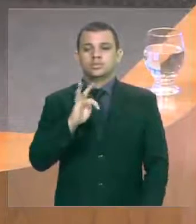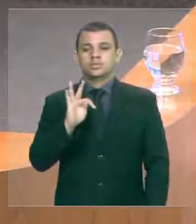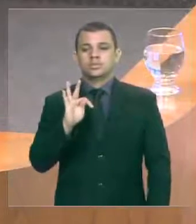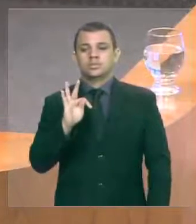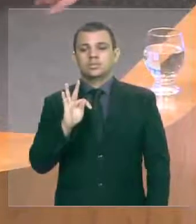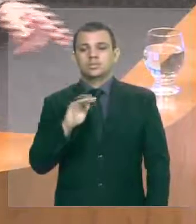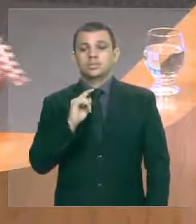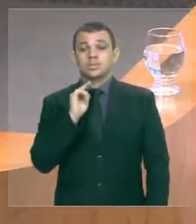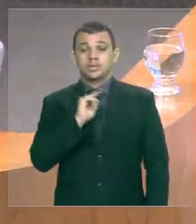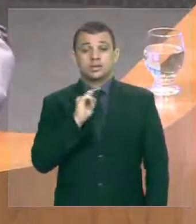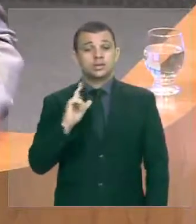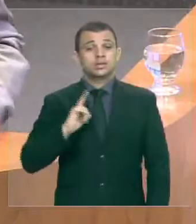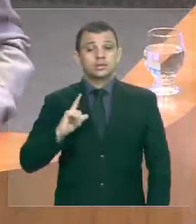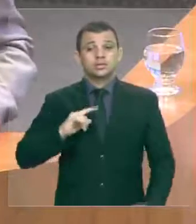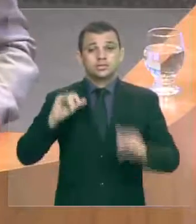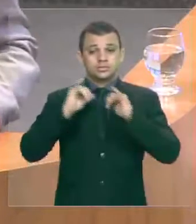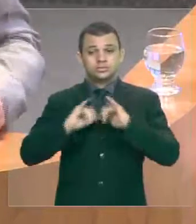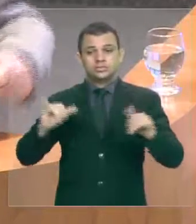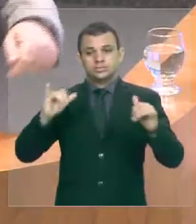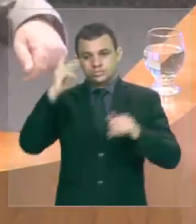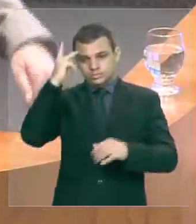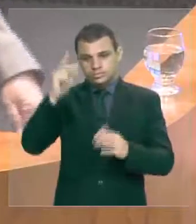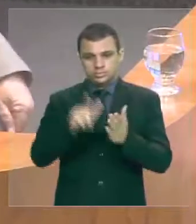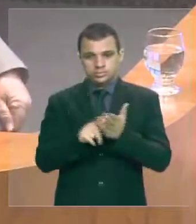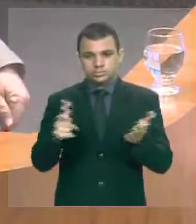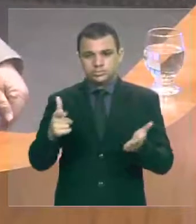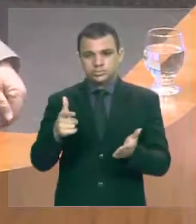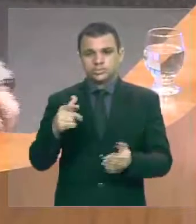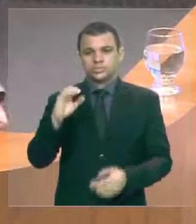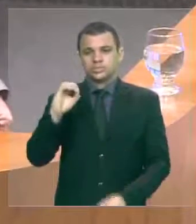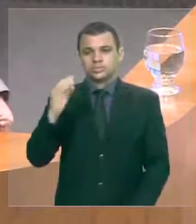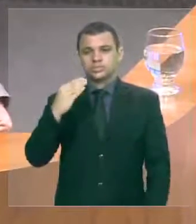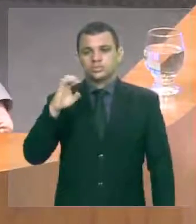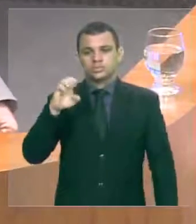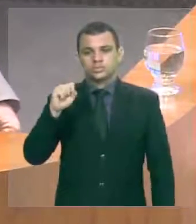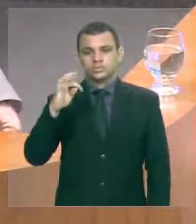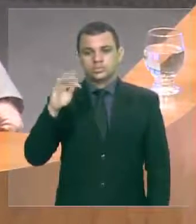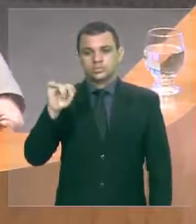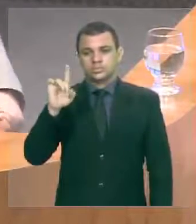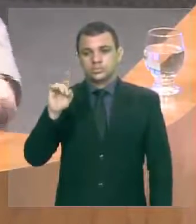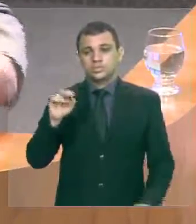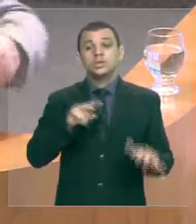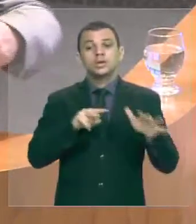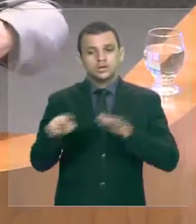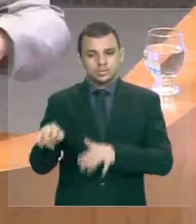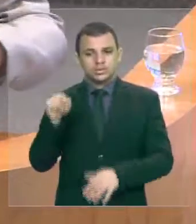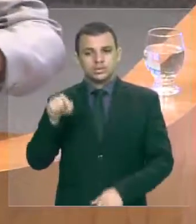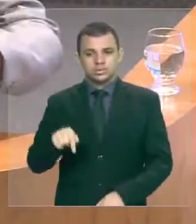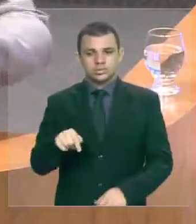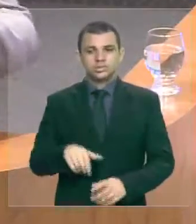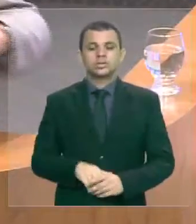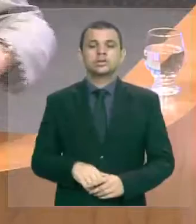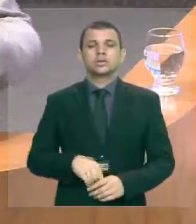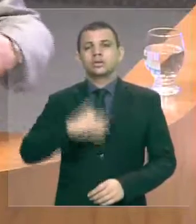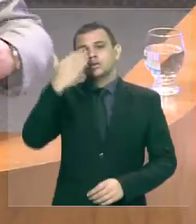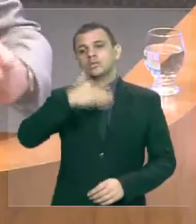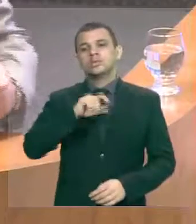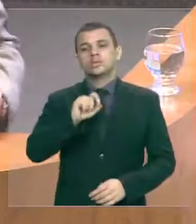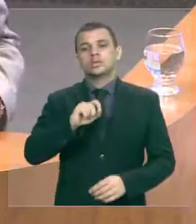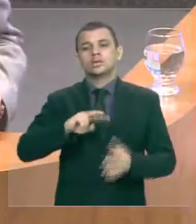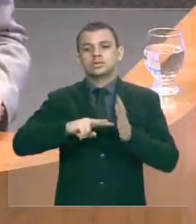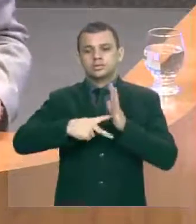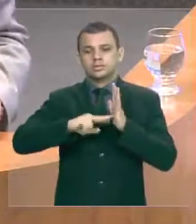chegou a declarar ao jornal Estado do Maranhão, ainda nesta semana, de que o sindicato